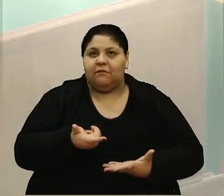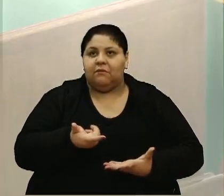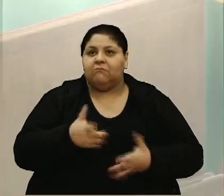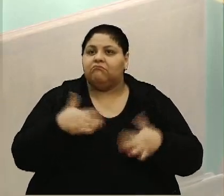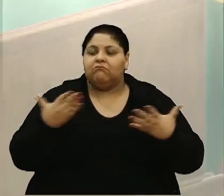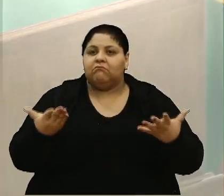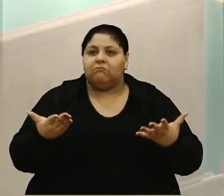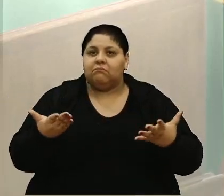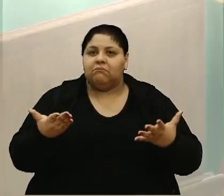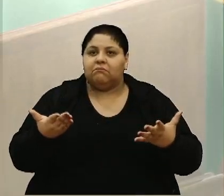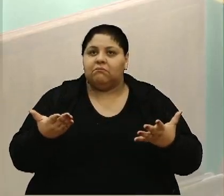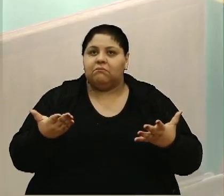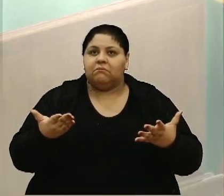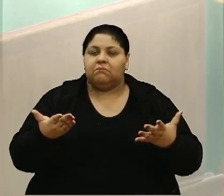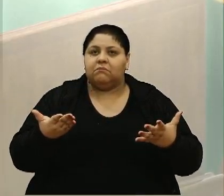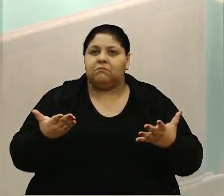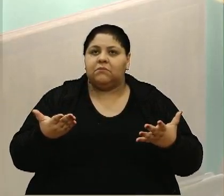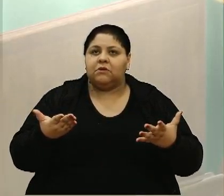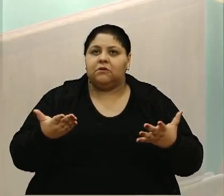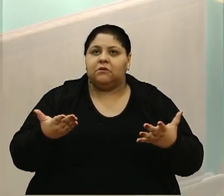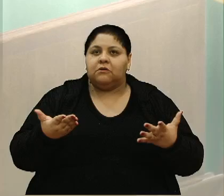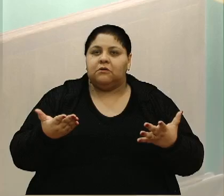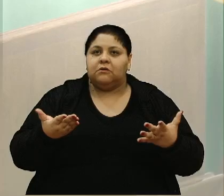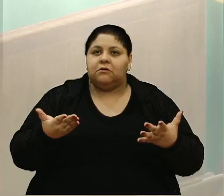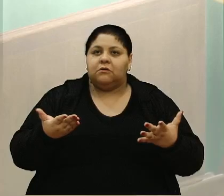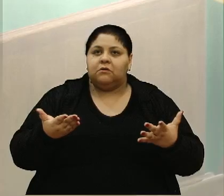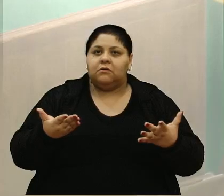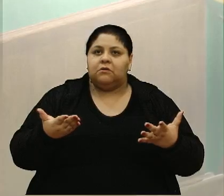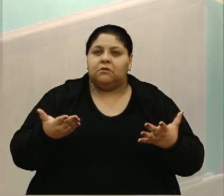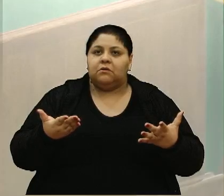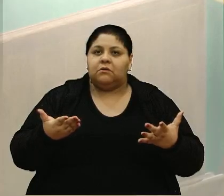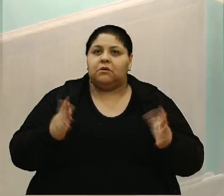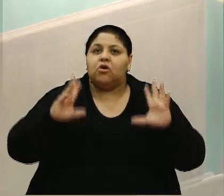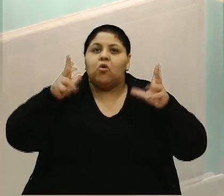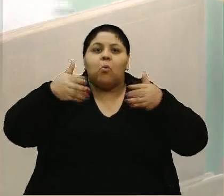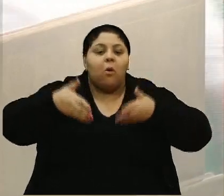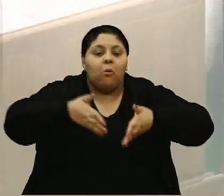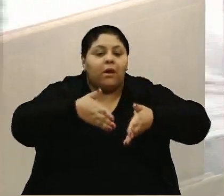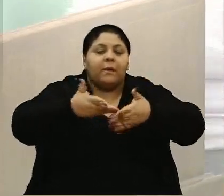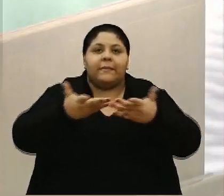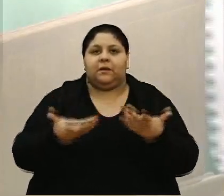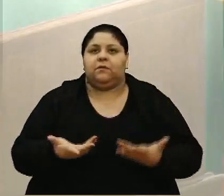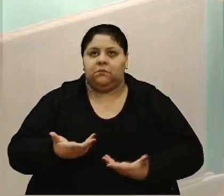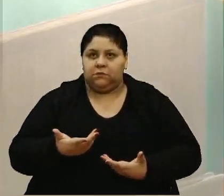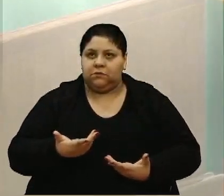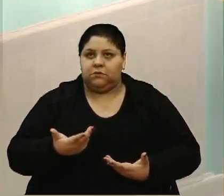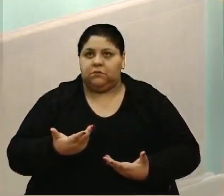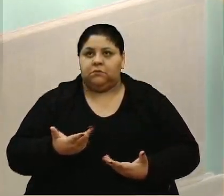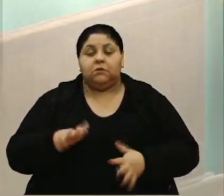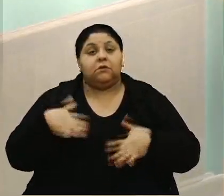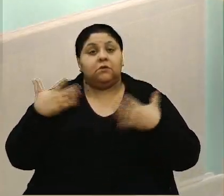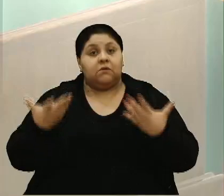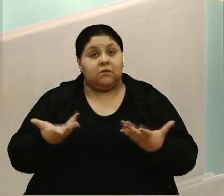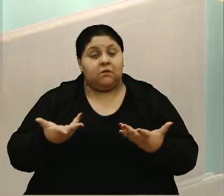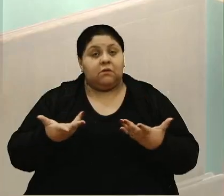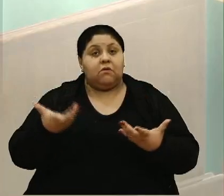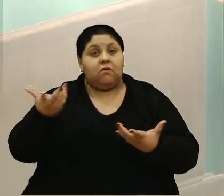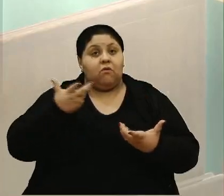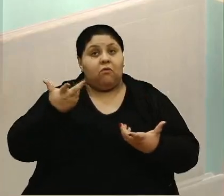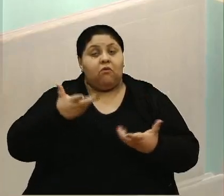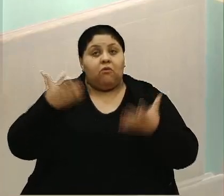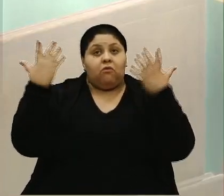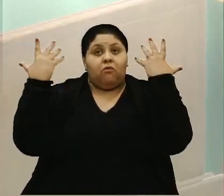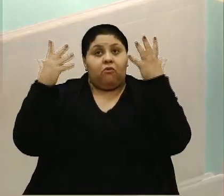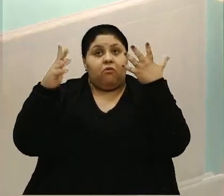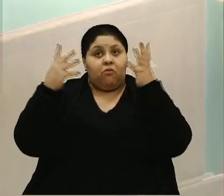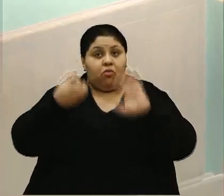mas... Declaração de líder Partido Novo. Qual o caminho? Senhora presidente. Então eu quero saudar o